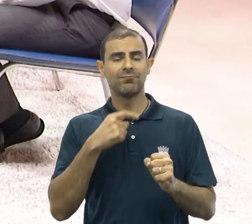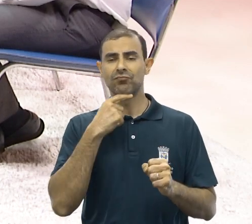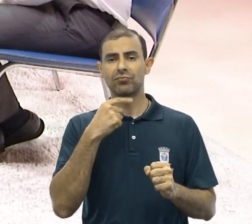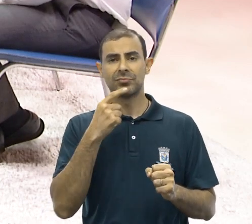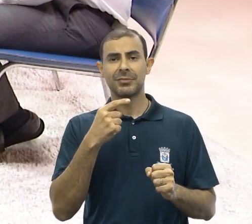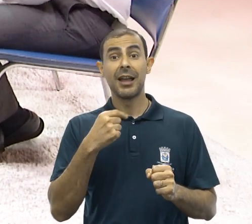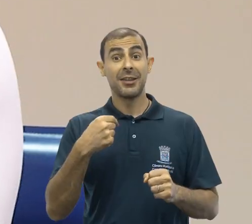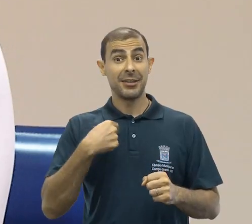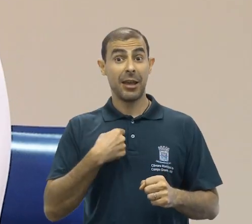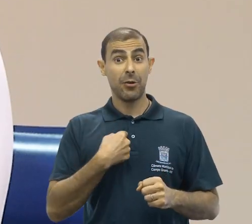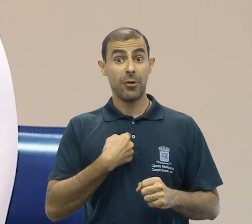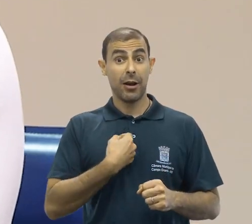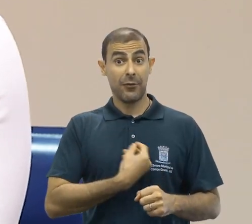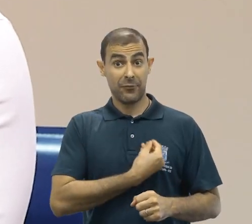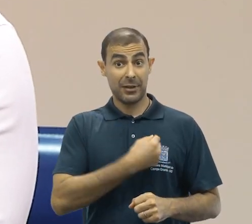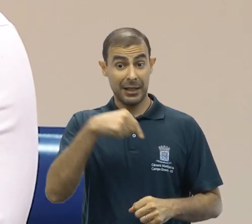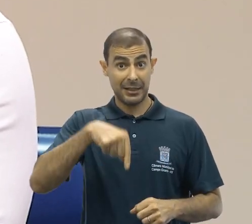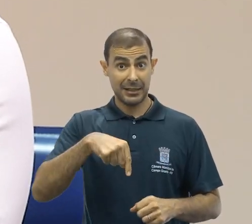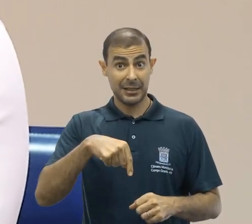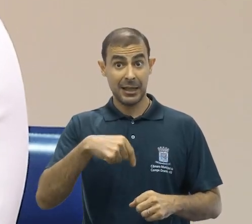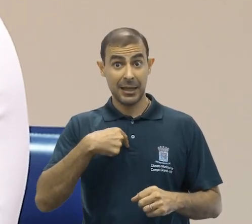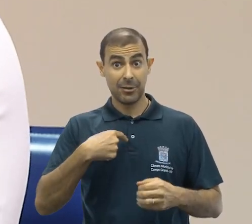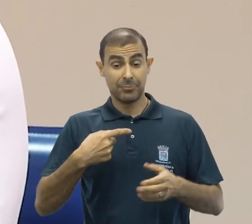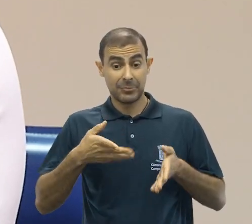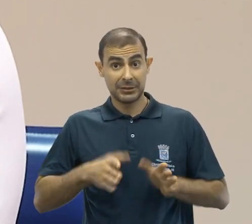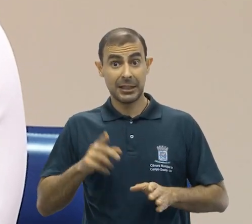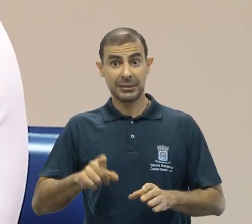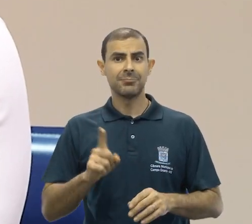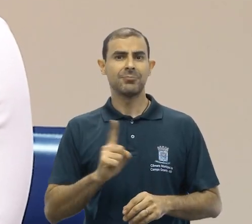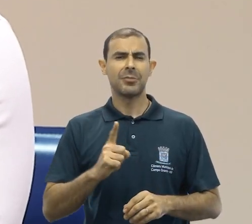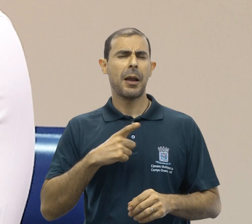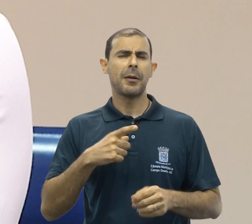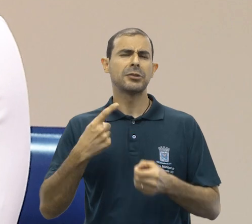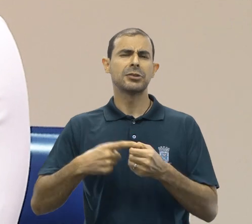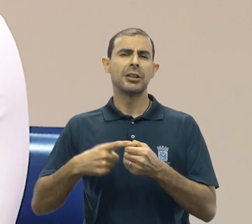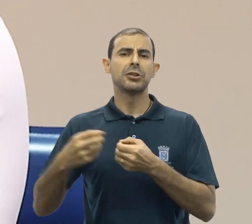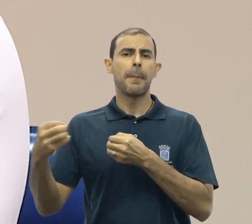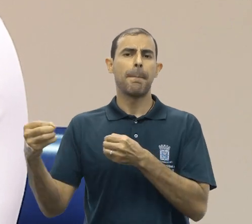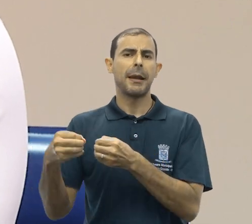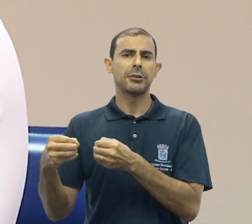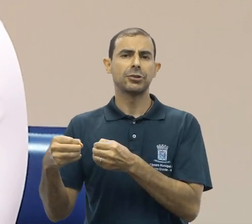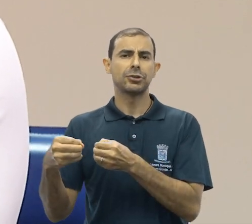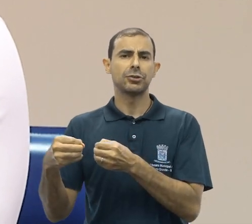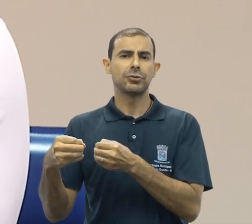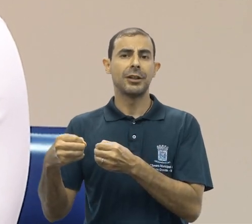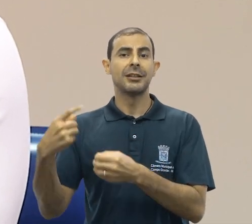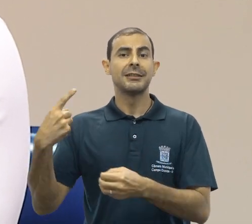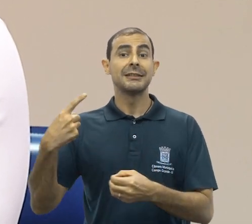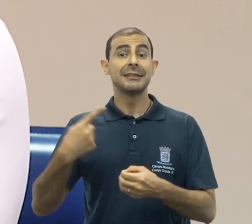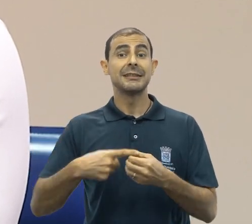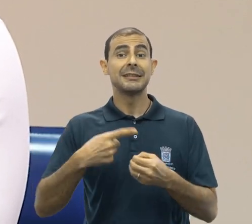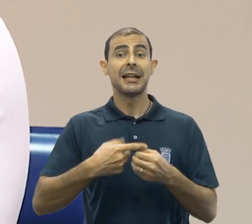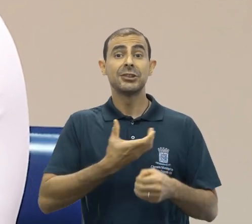força, né? E eu não sou daqui, né? Eu sou de uma cidade vizinha aqui, chamada Natal, no Rio Grande do